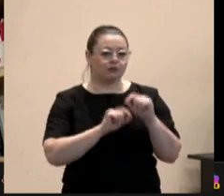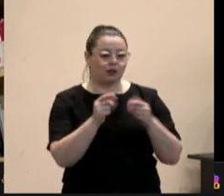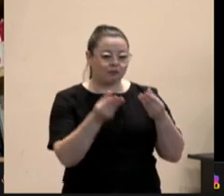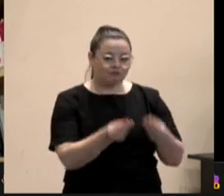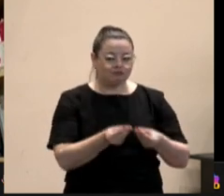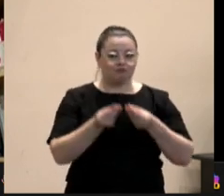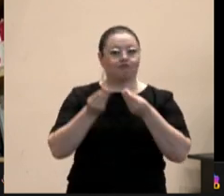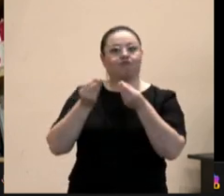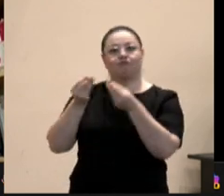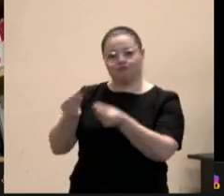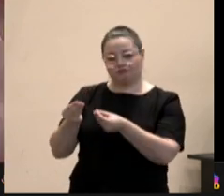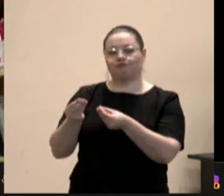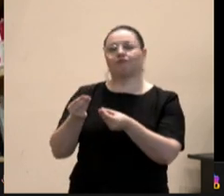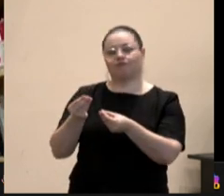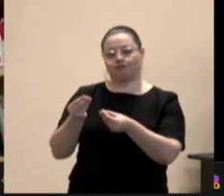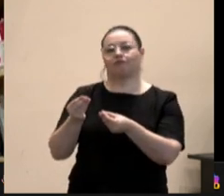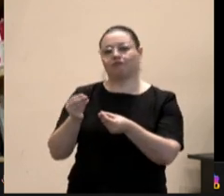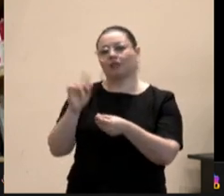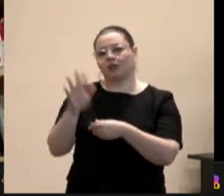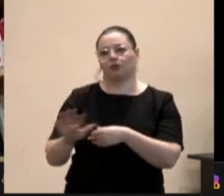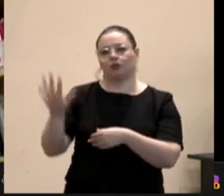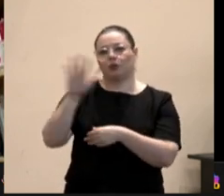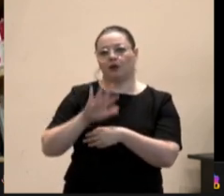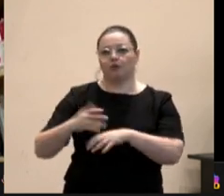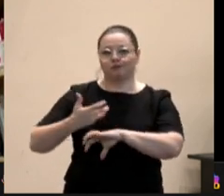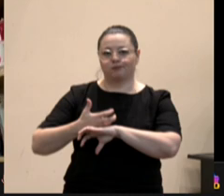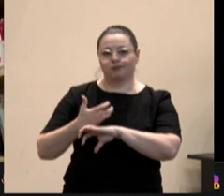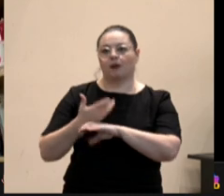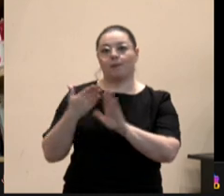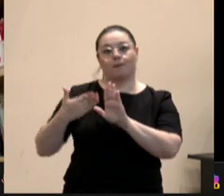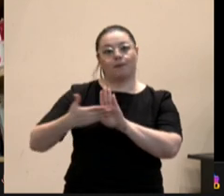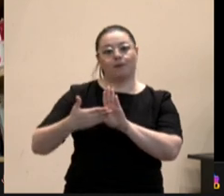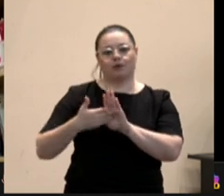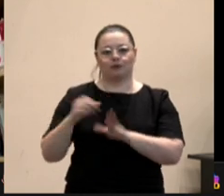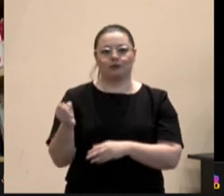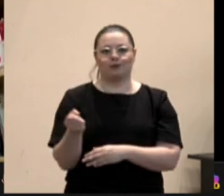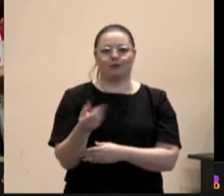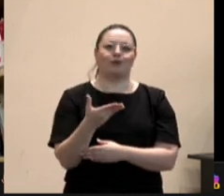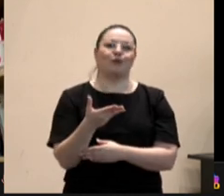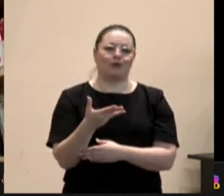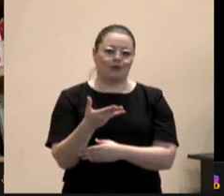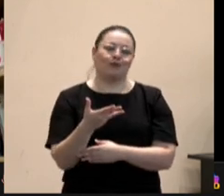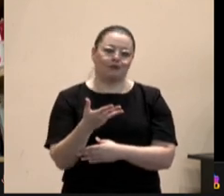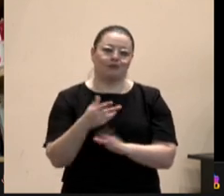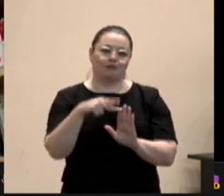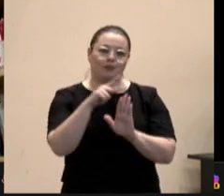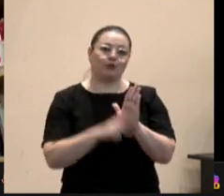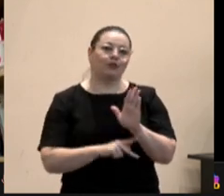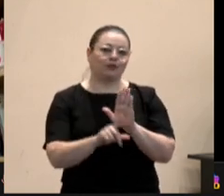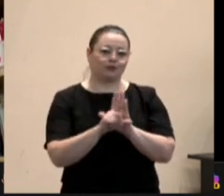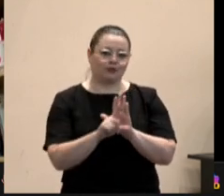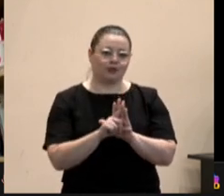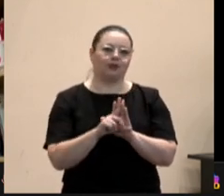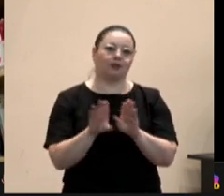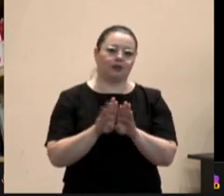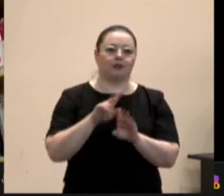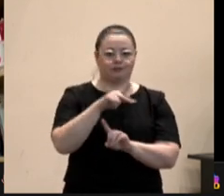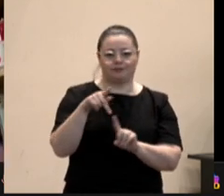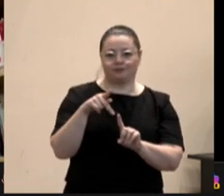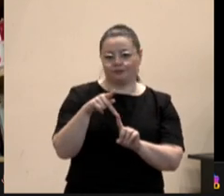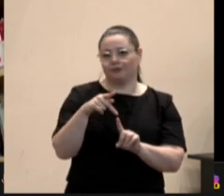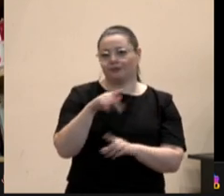Nacional da proposta, então, do projeto de lei do Plano Nacional de Educação. Então, diante da